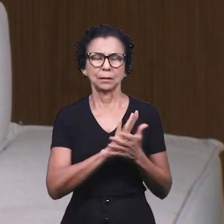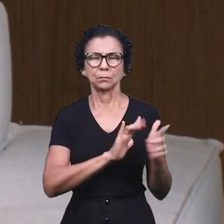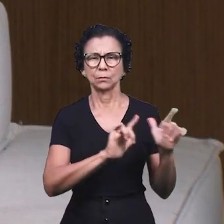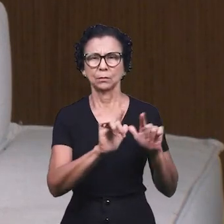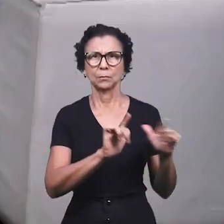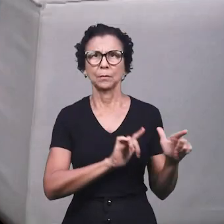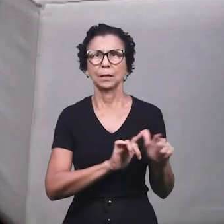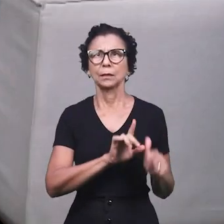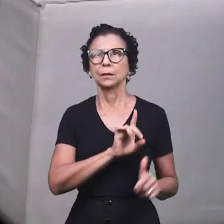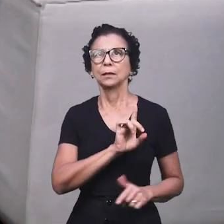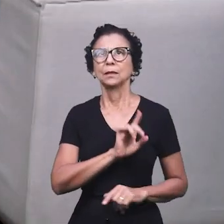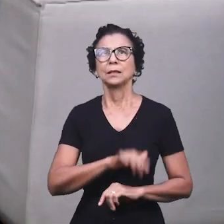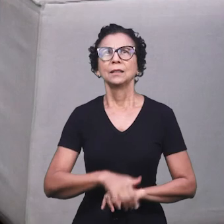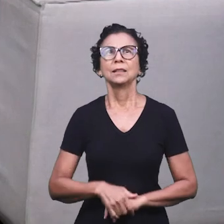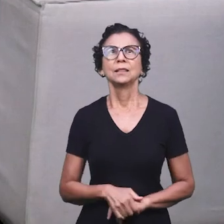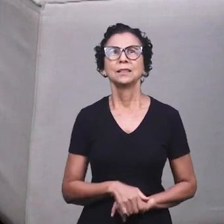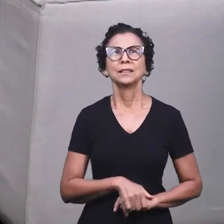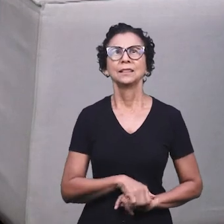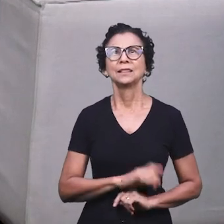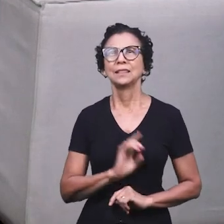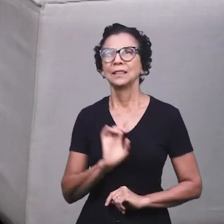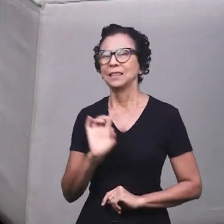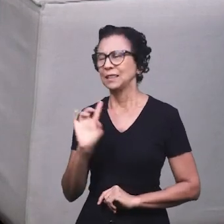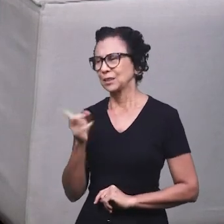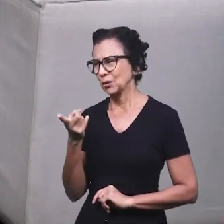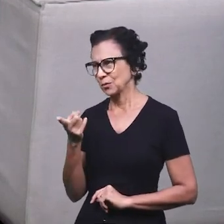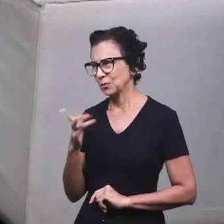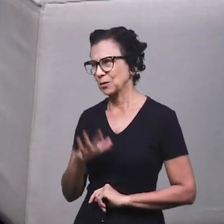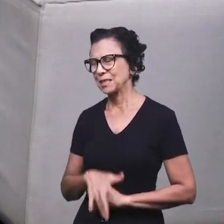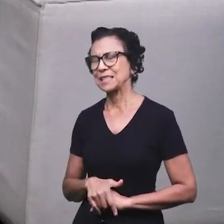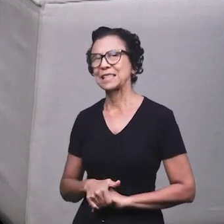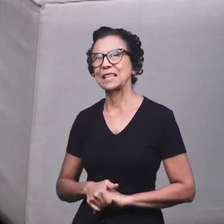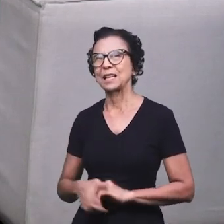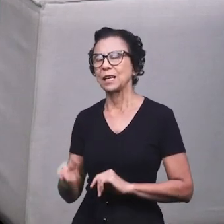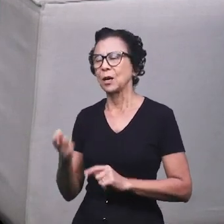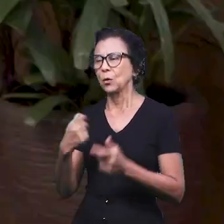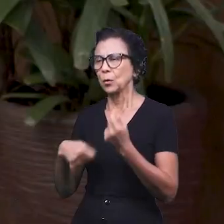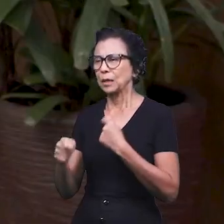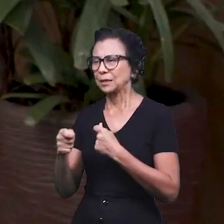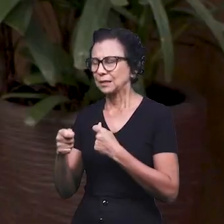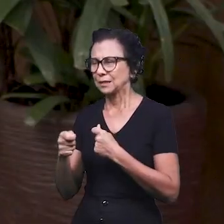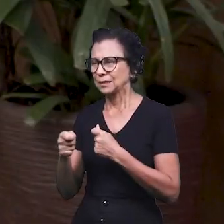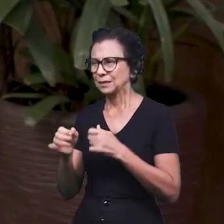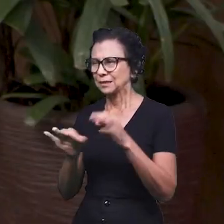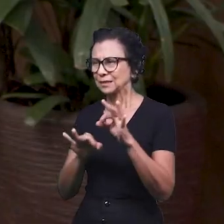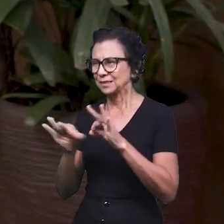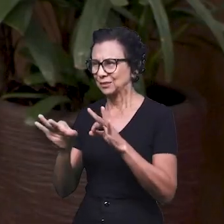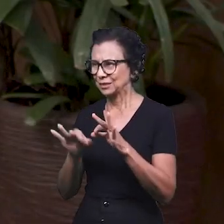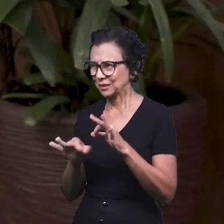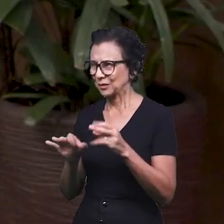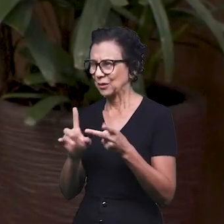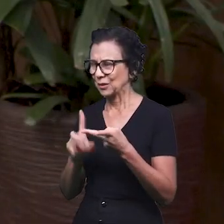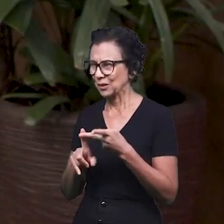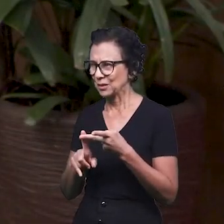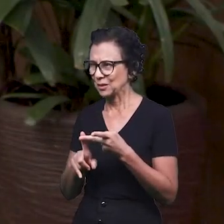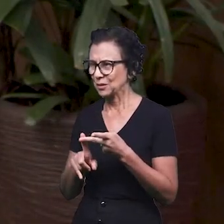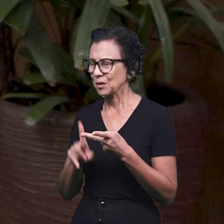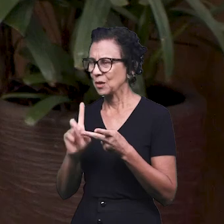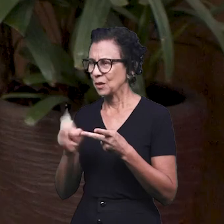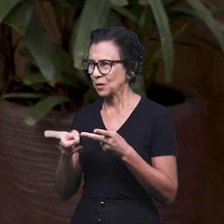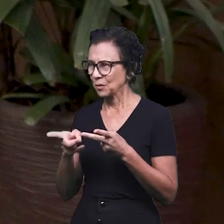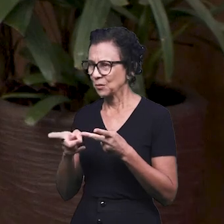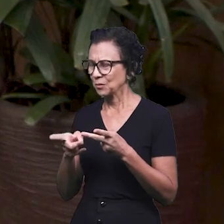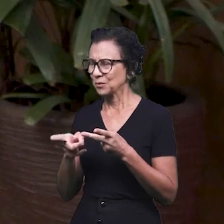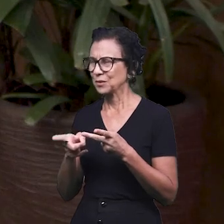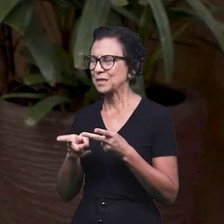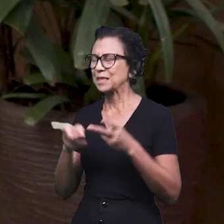Então, assim, a senhora fabrica, a senhora organiza o negócio, faz a gestão do negócio,